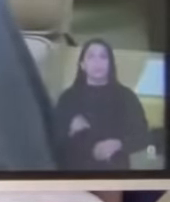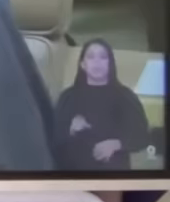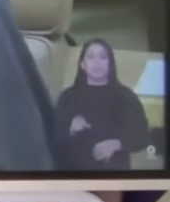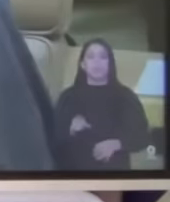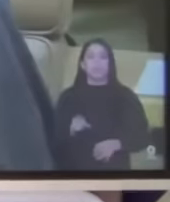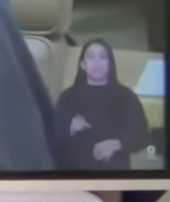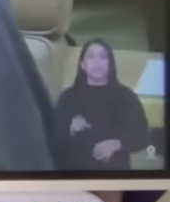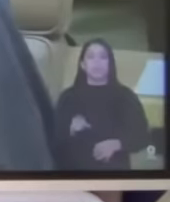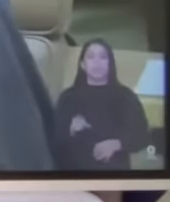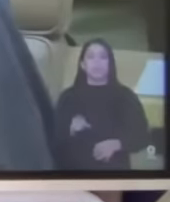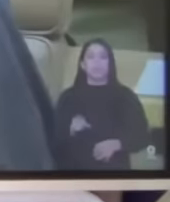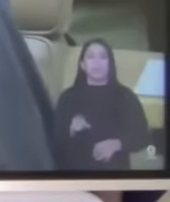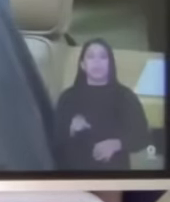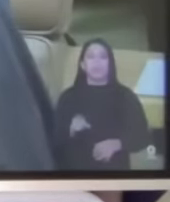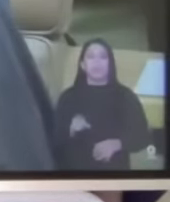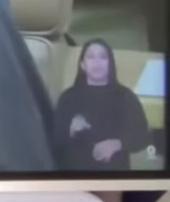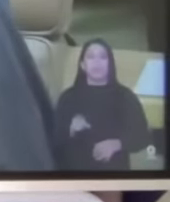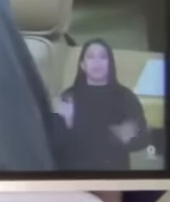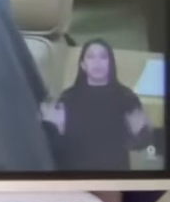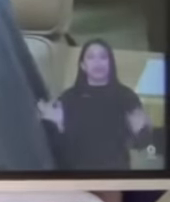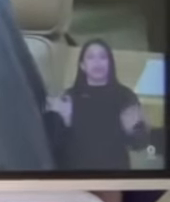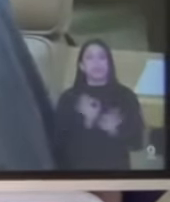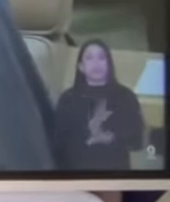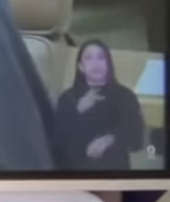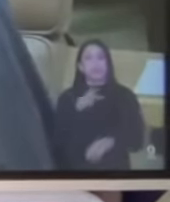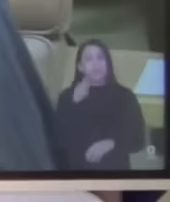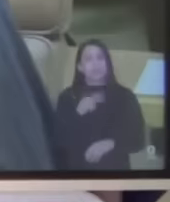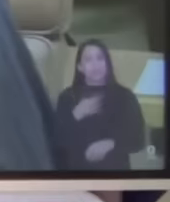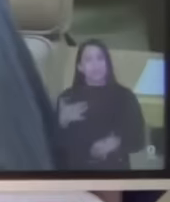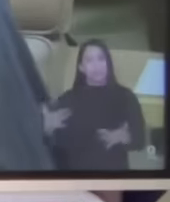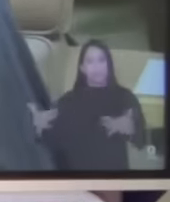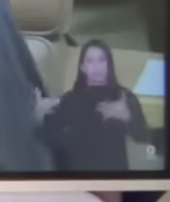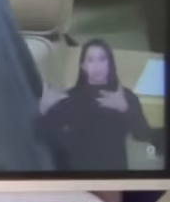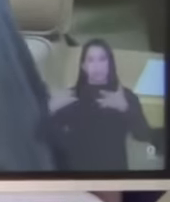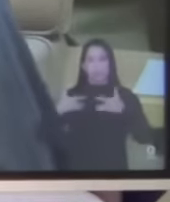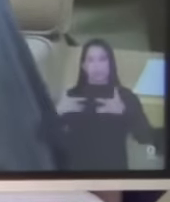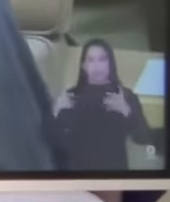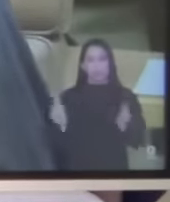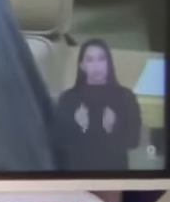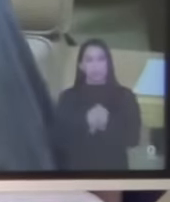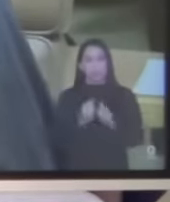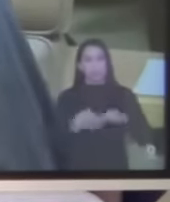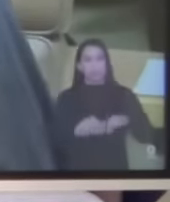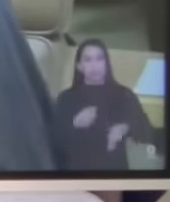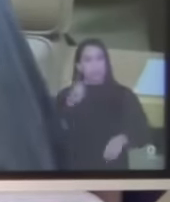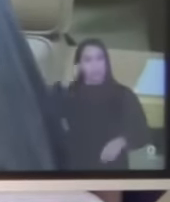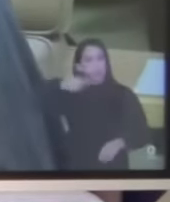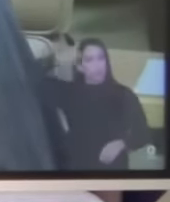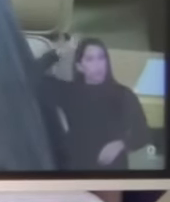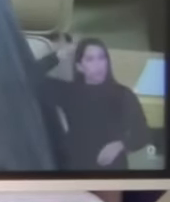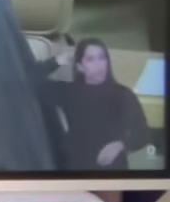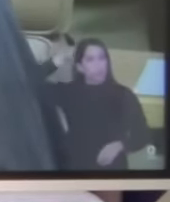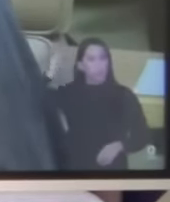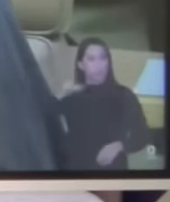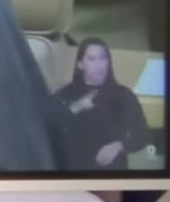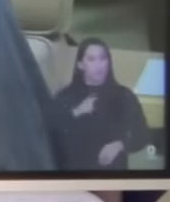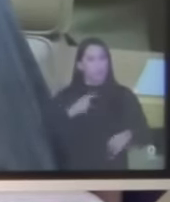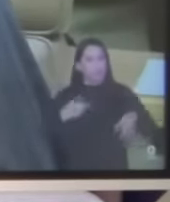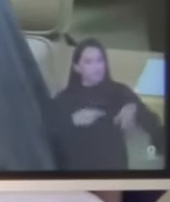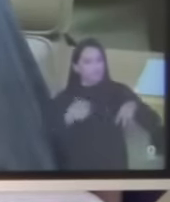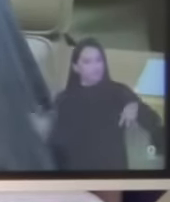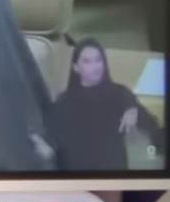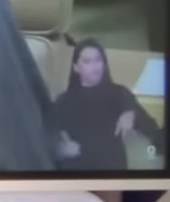Olha o que o Gargamel falou aqui, só um pedacinho. Vamos lá. Realizando-me com o ministro Alexandre de Moraes, que há muito tempo tem sido vítima